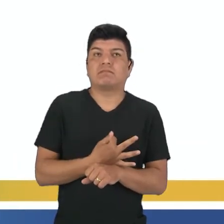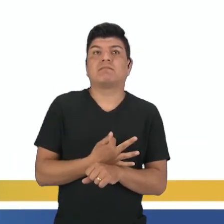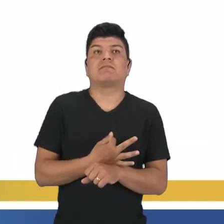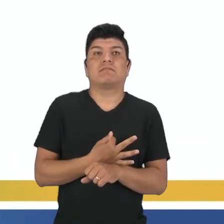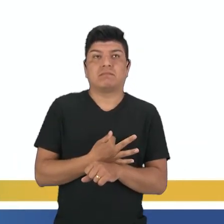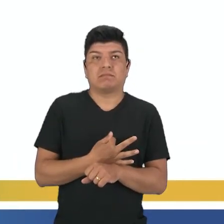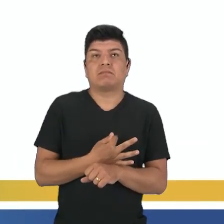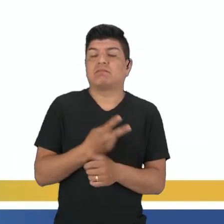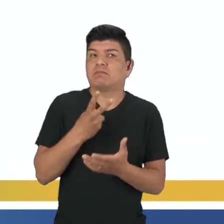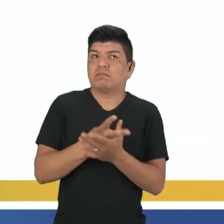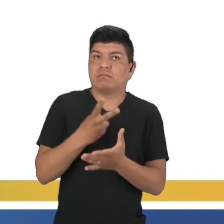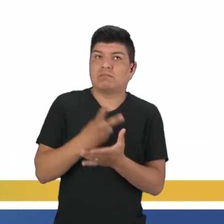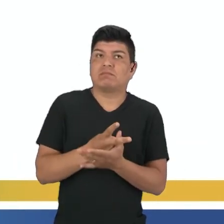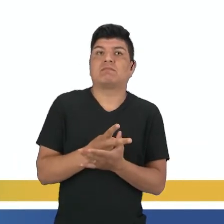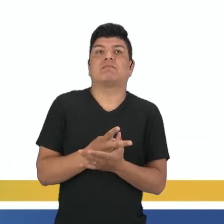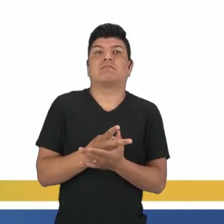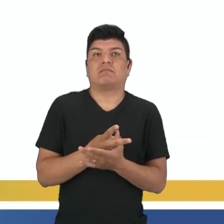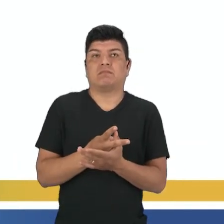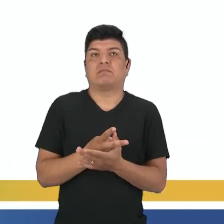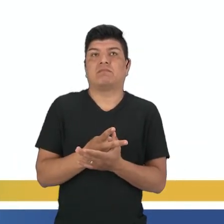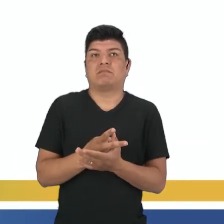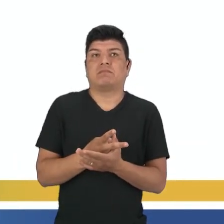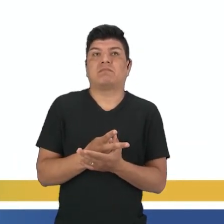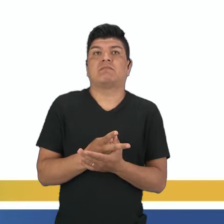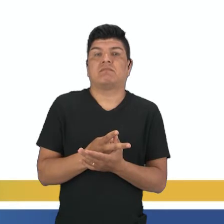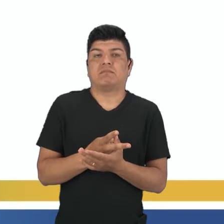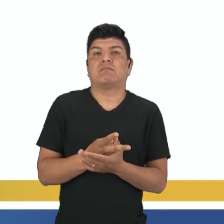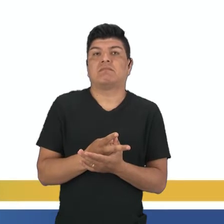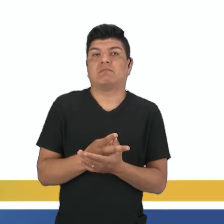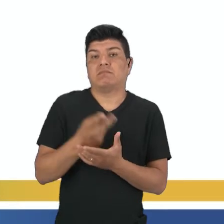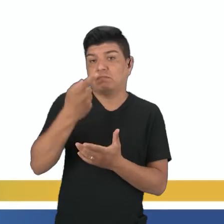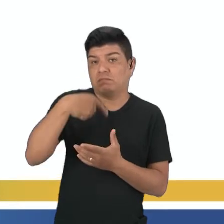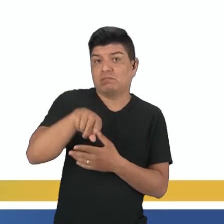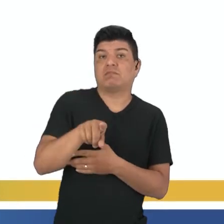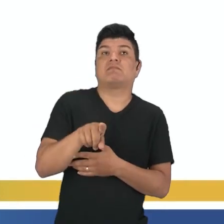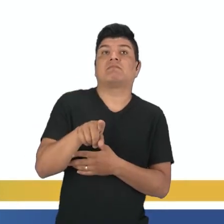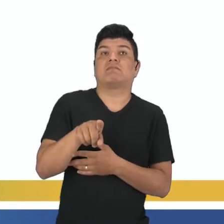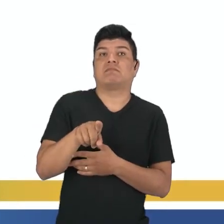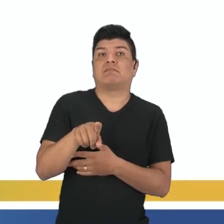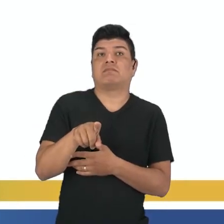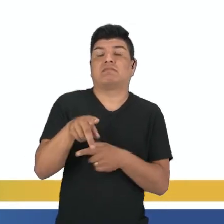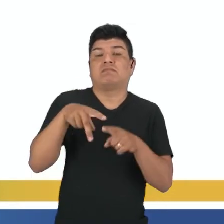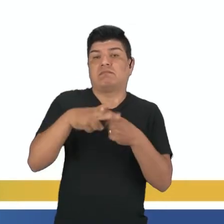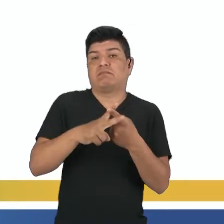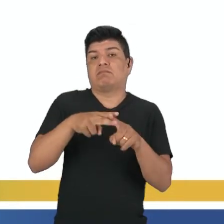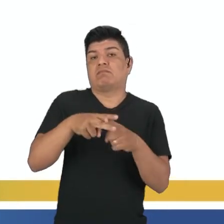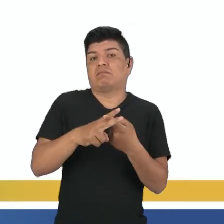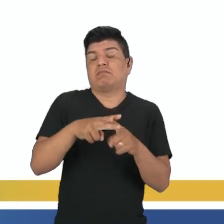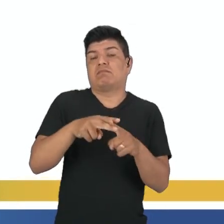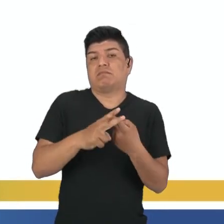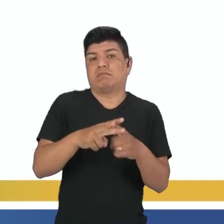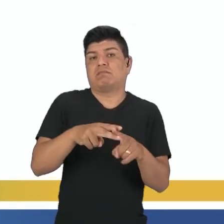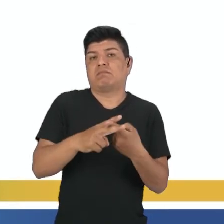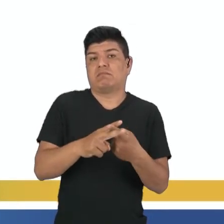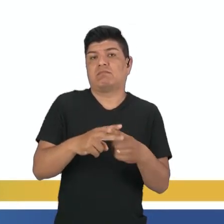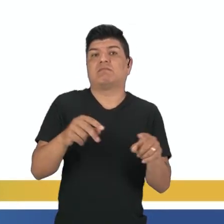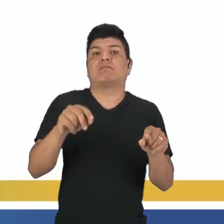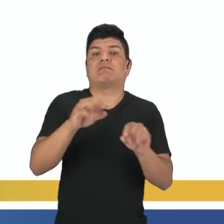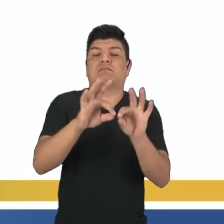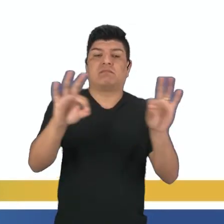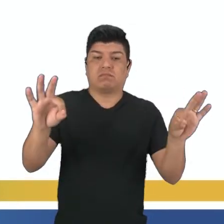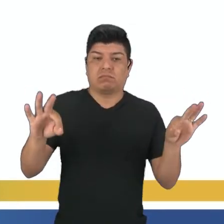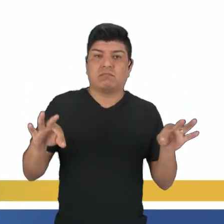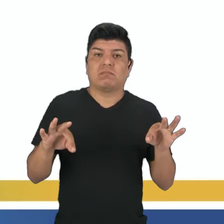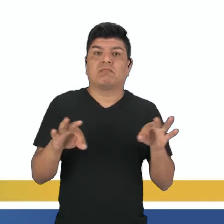né? Sempre me toca, ou seja, sempre eu tenho que ajeitar, né, arrumar o escritório, tá,